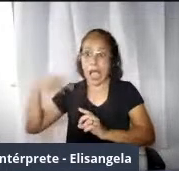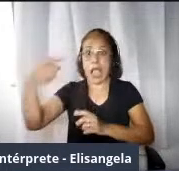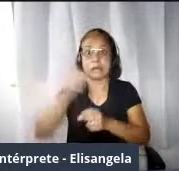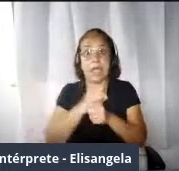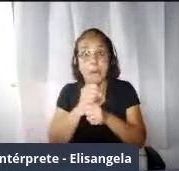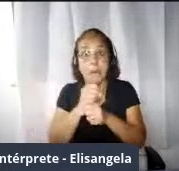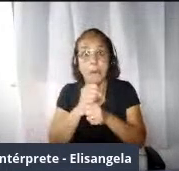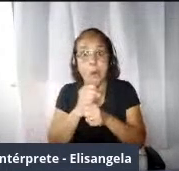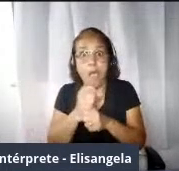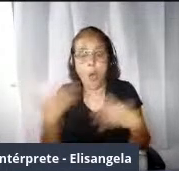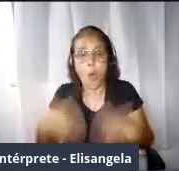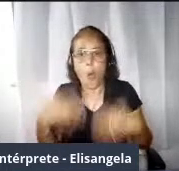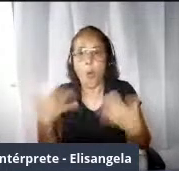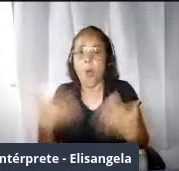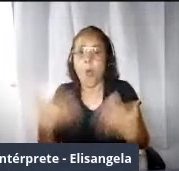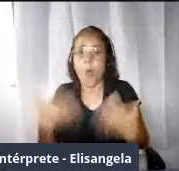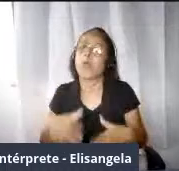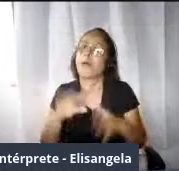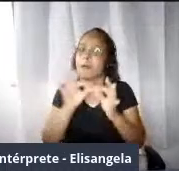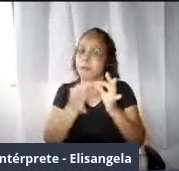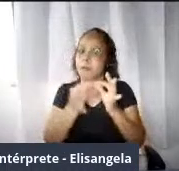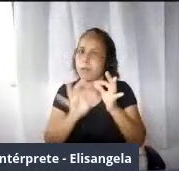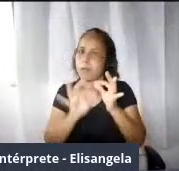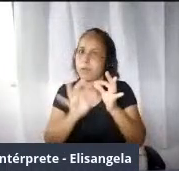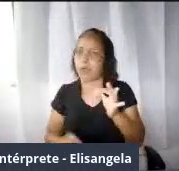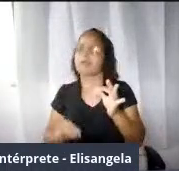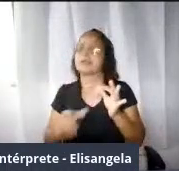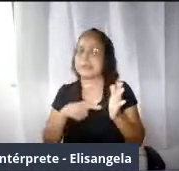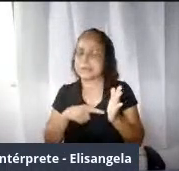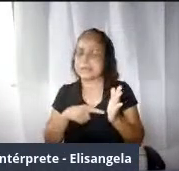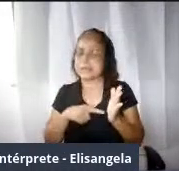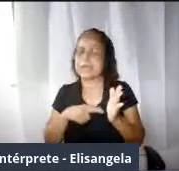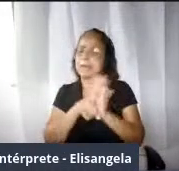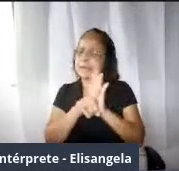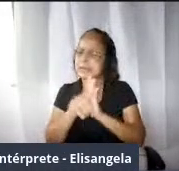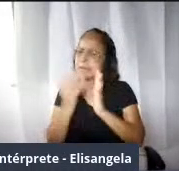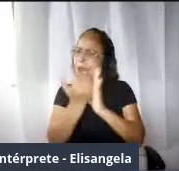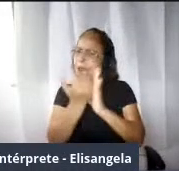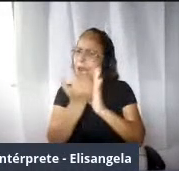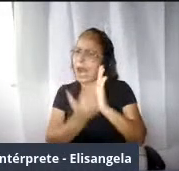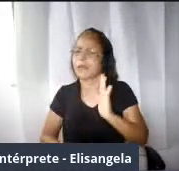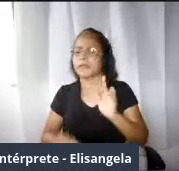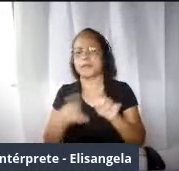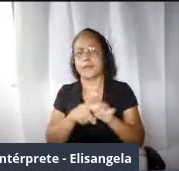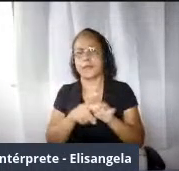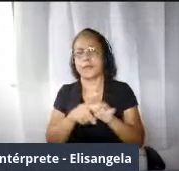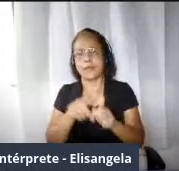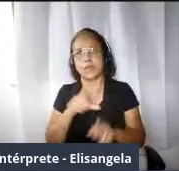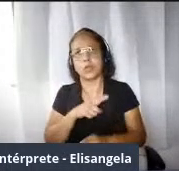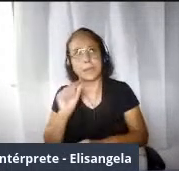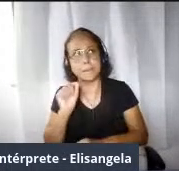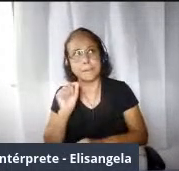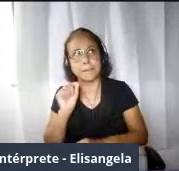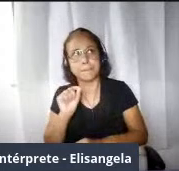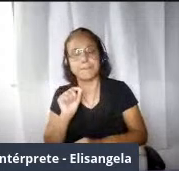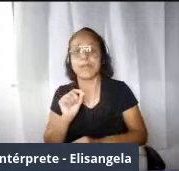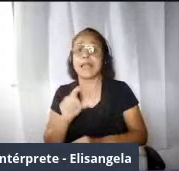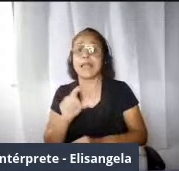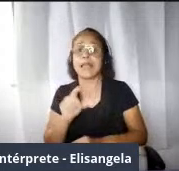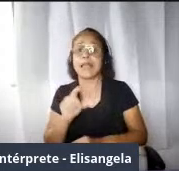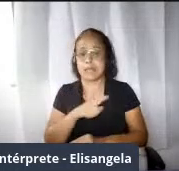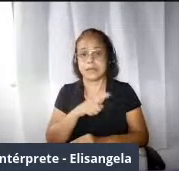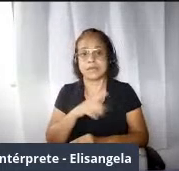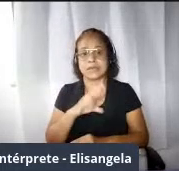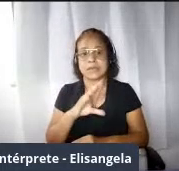produzido em 2005 pela SECAD, pela Secretaria de Especial de Secretaria de Educação